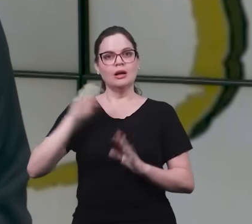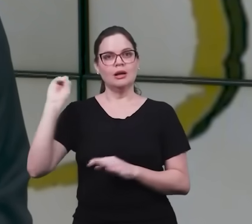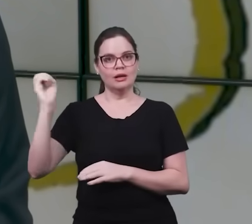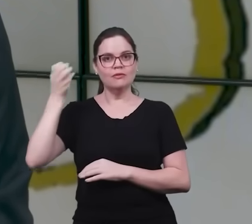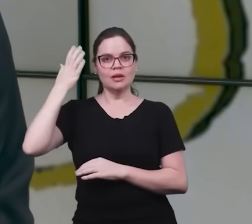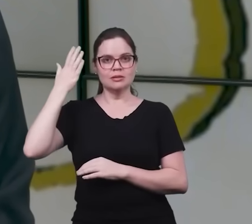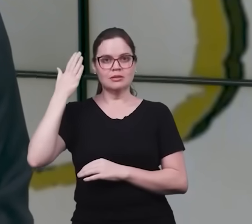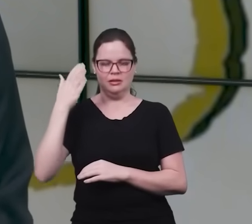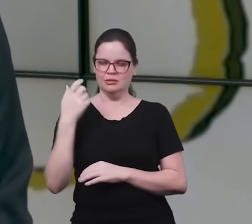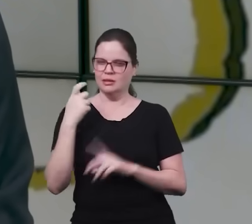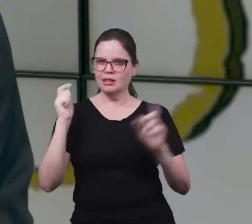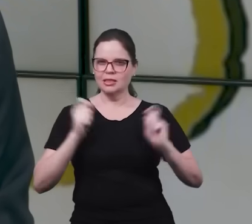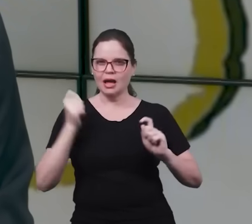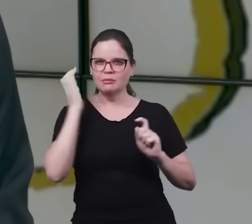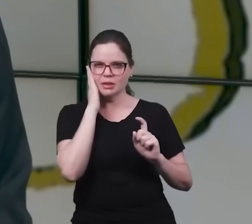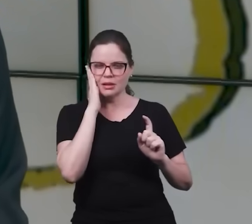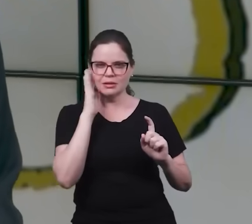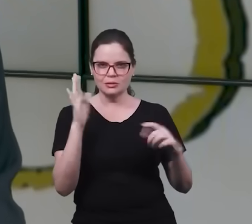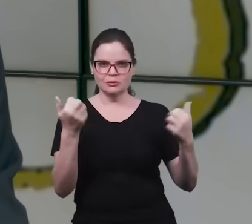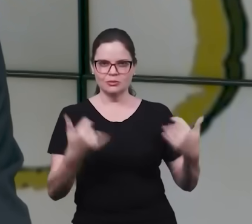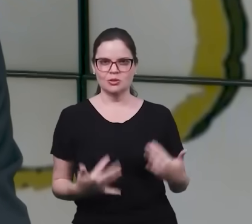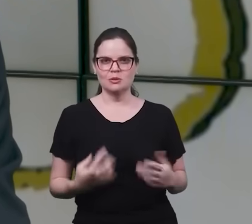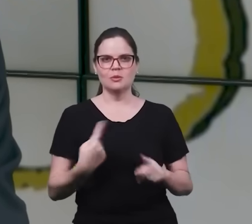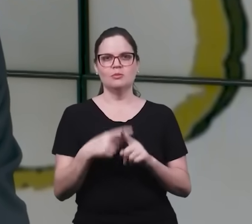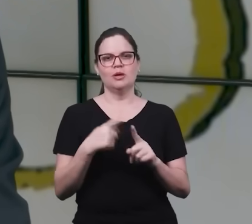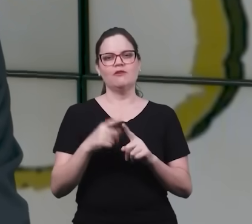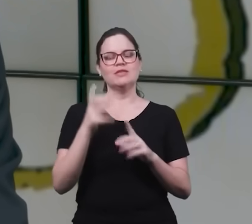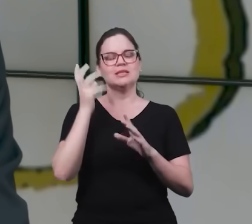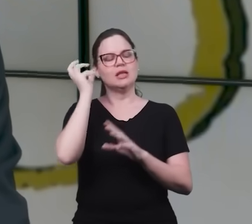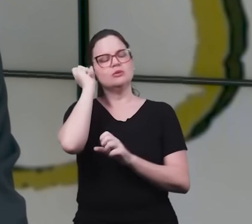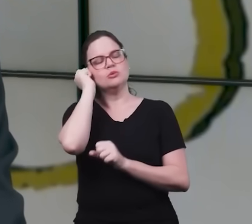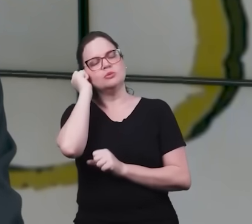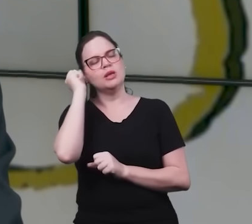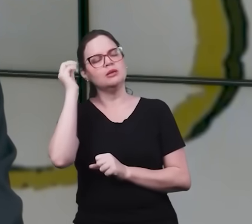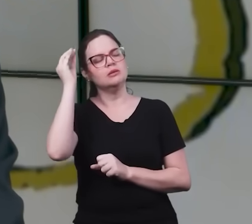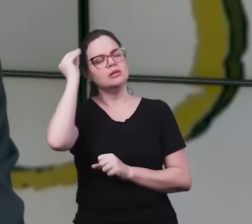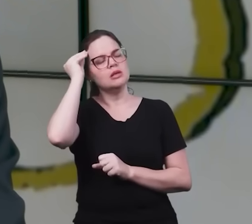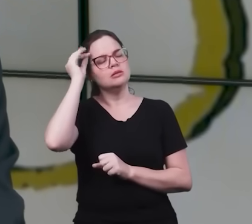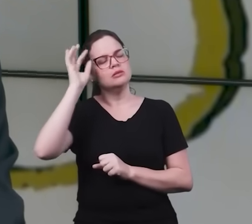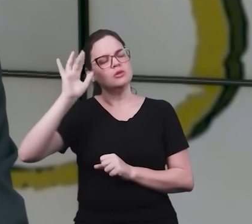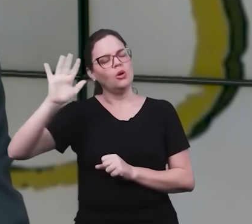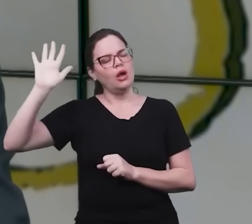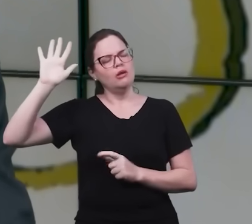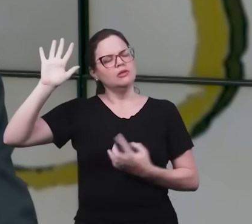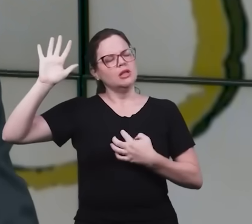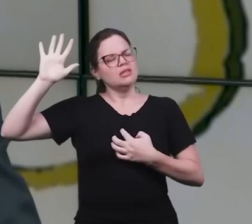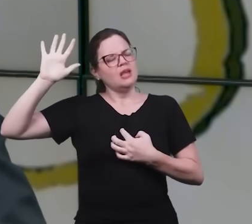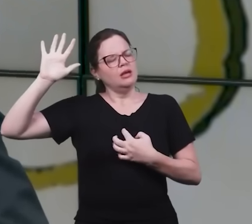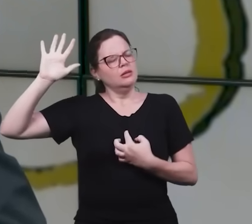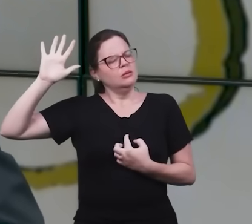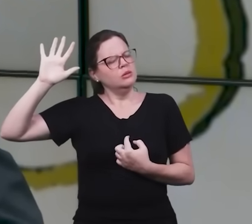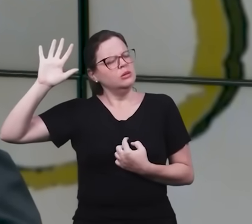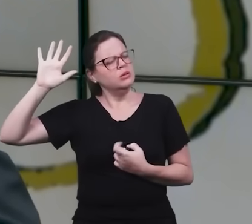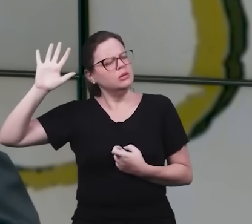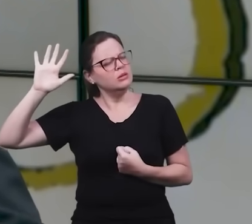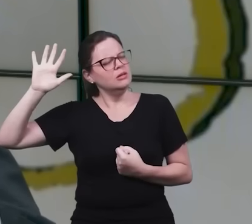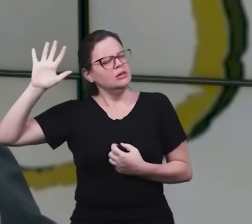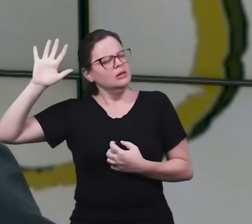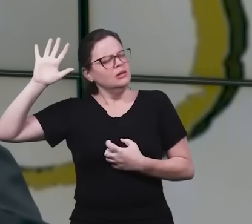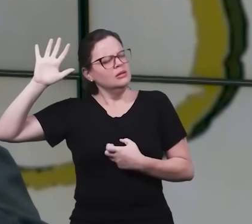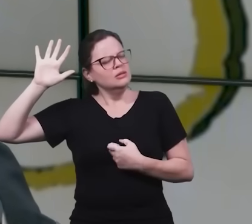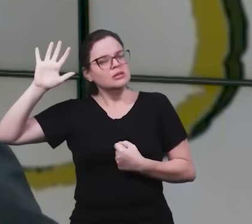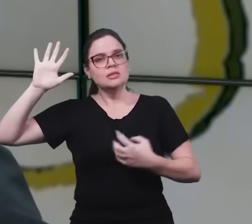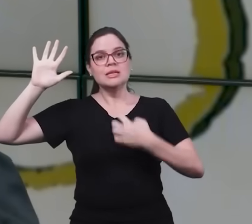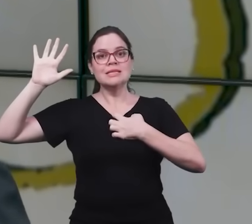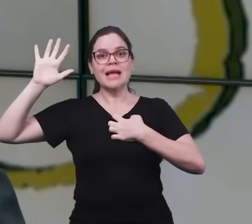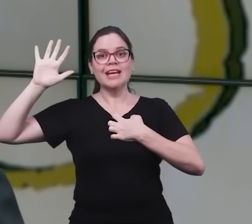revelação. Está dando para entender o que eu quero dizer? O Senhor te sente algo de uma perda, de um fato, e aquilo que Ele te